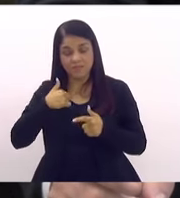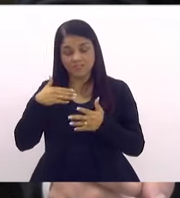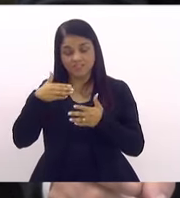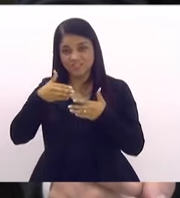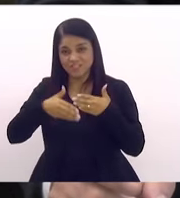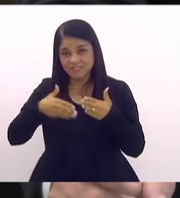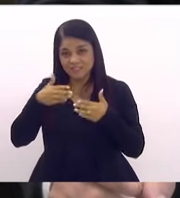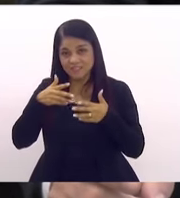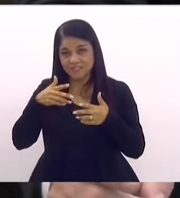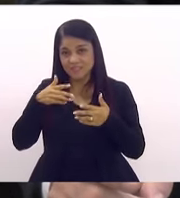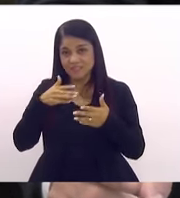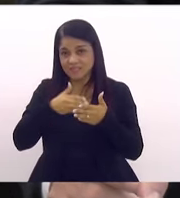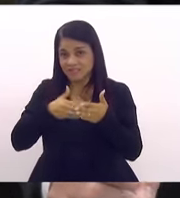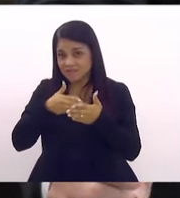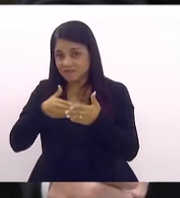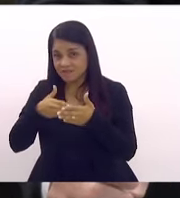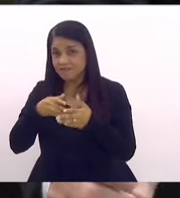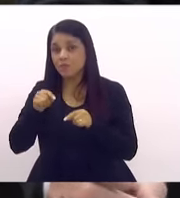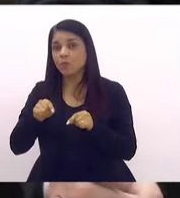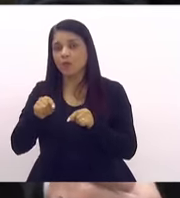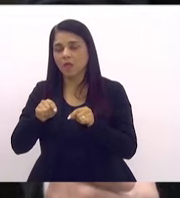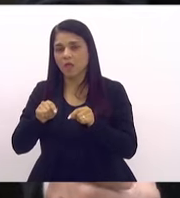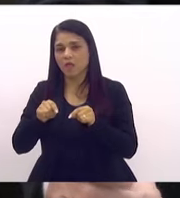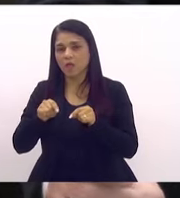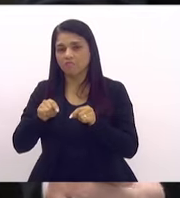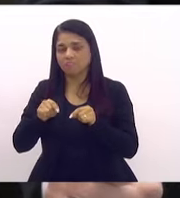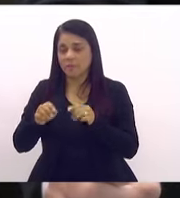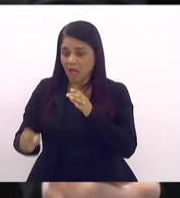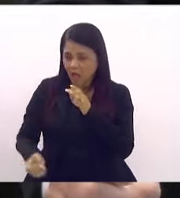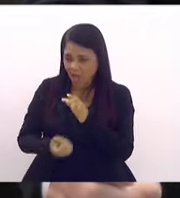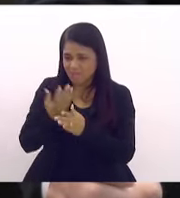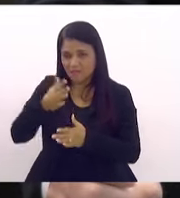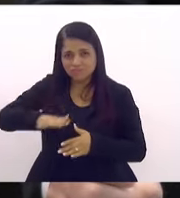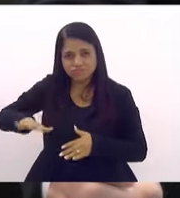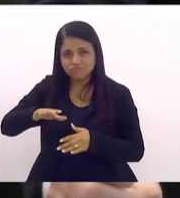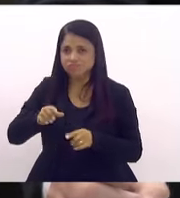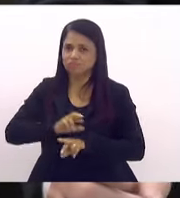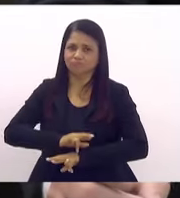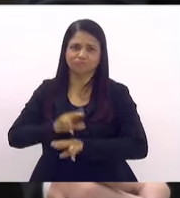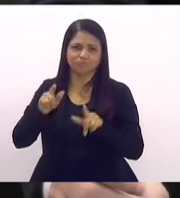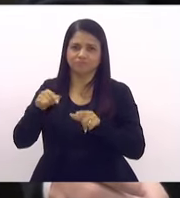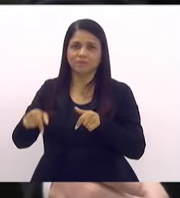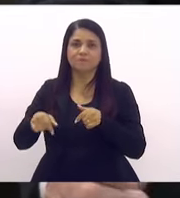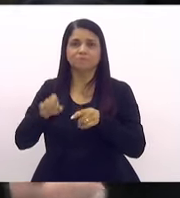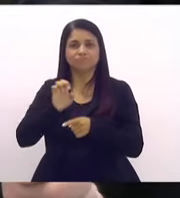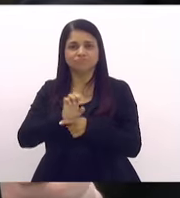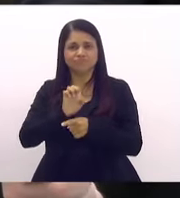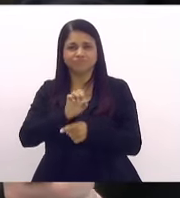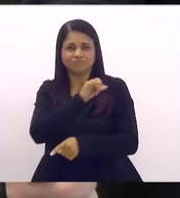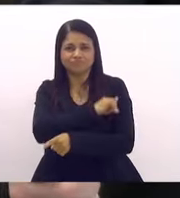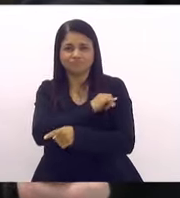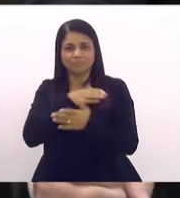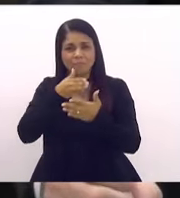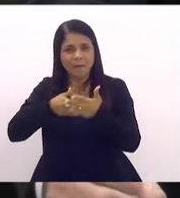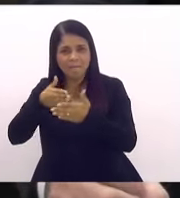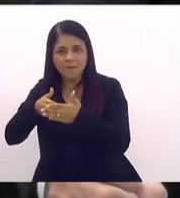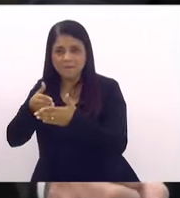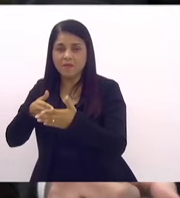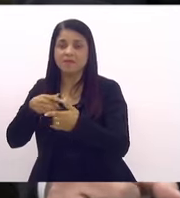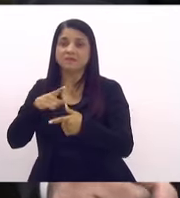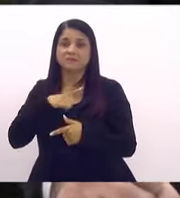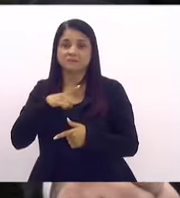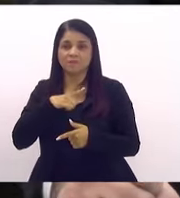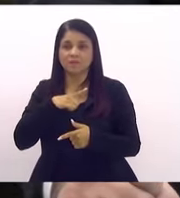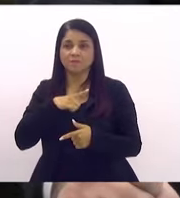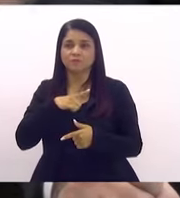intervenção é não criar mais ambientes de restrições para o Estado do Rio de Janeiro. Nós sempre, né, temos